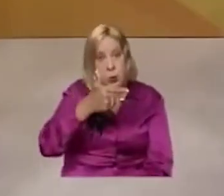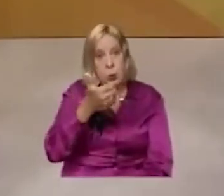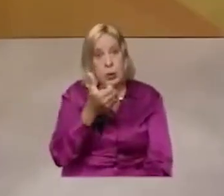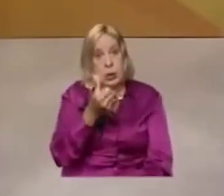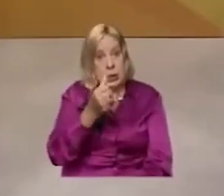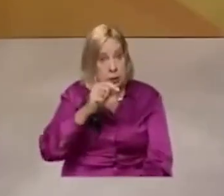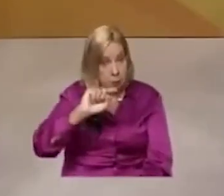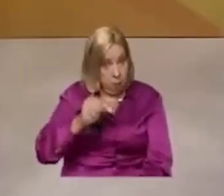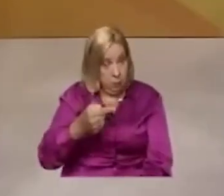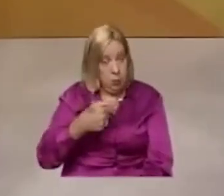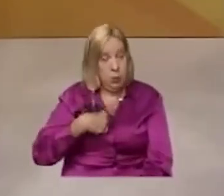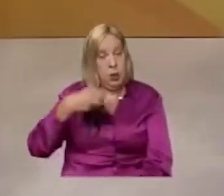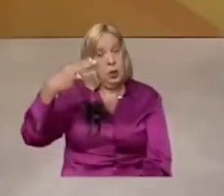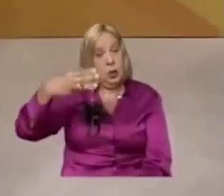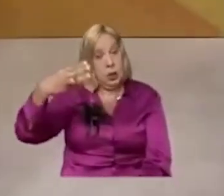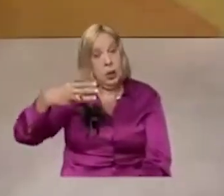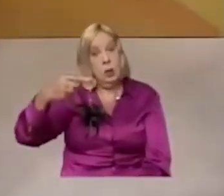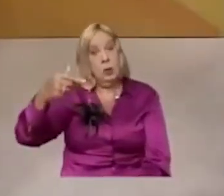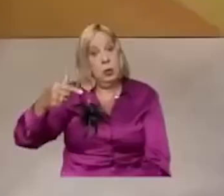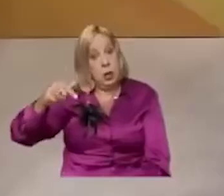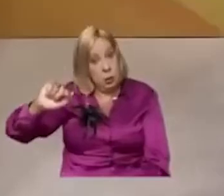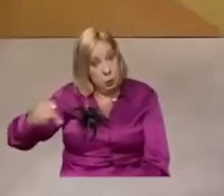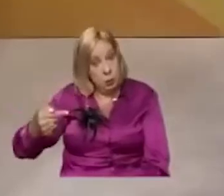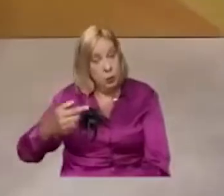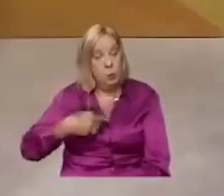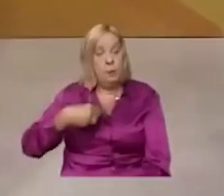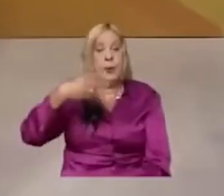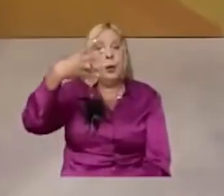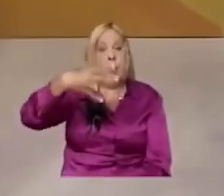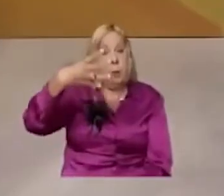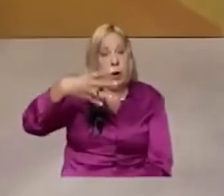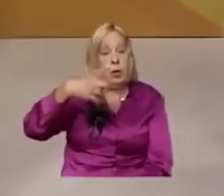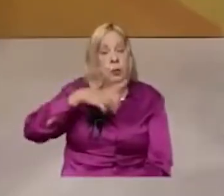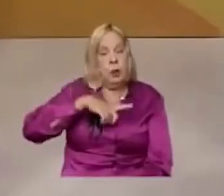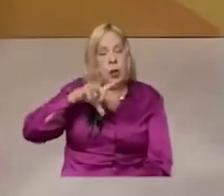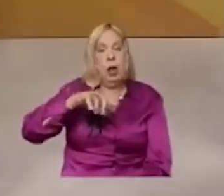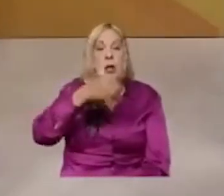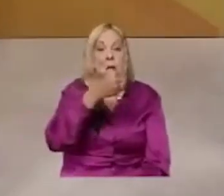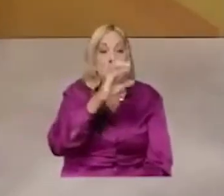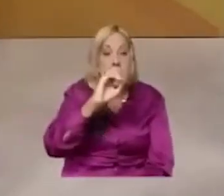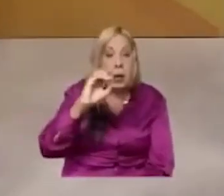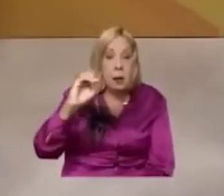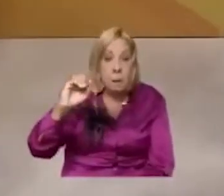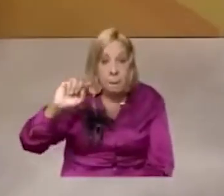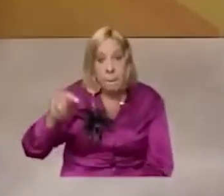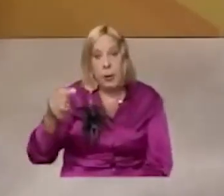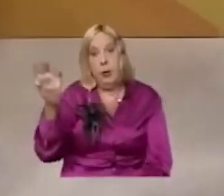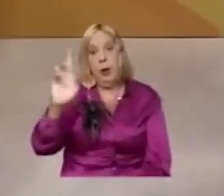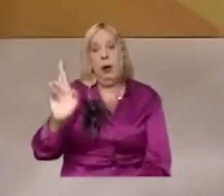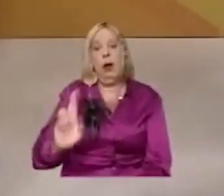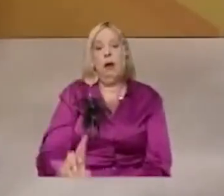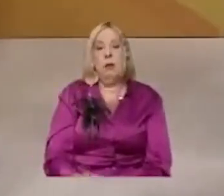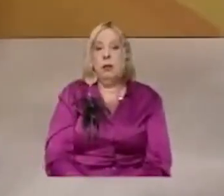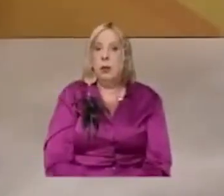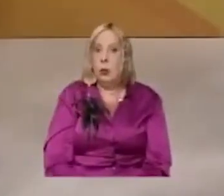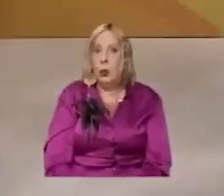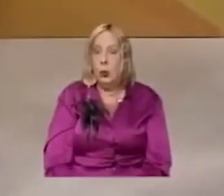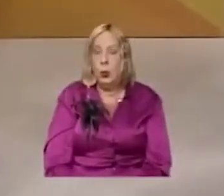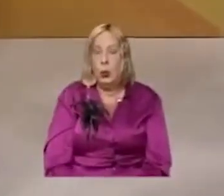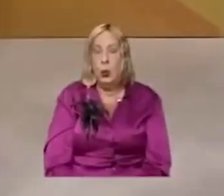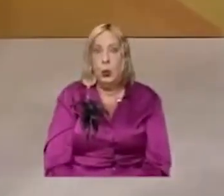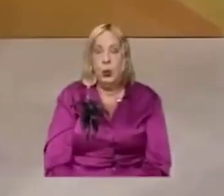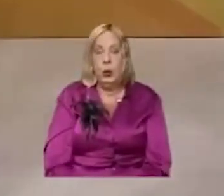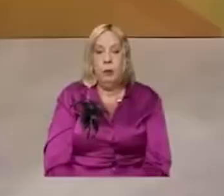prêmio especial, 7 mil. E o quarto prêmio? São 100. 100 mil reais, minha